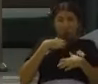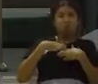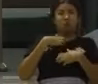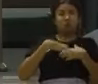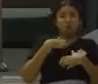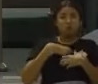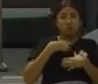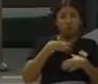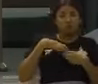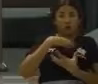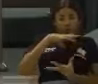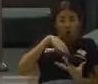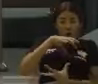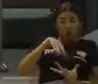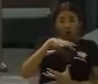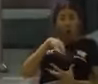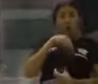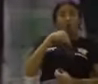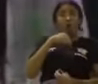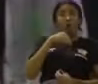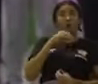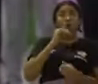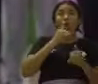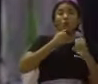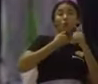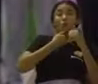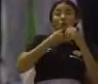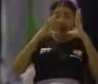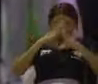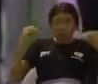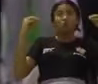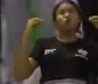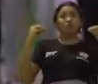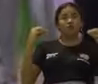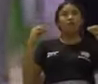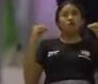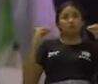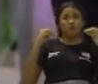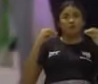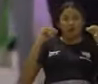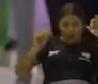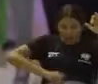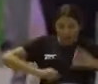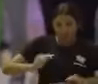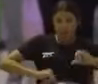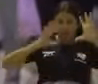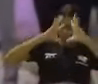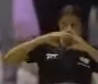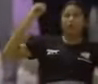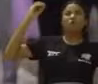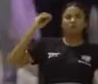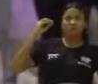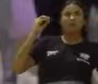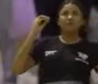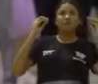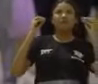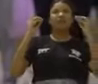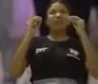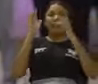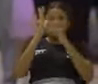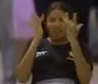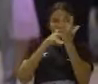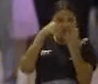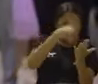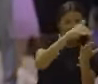um amém, para dizer um aleluia, para não dizer um glória a Deus, mas ele está te abastecendo com a sua graça, e